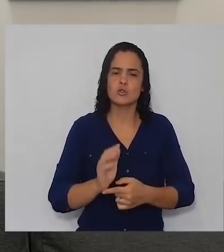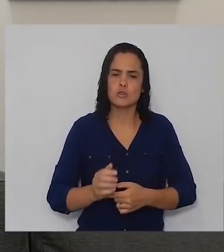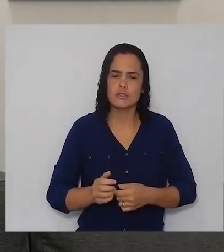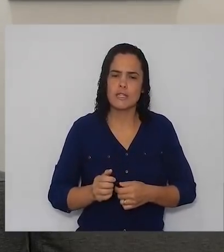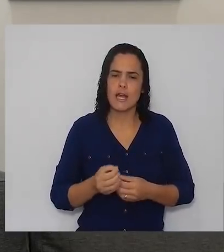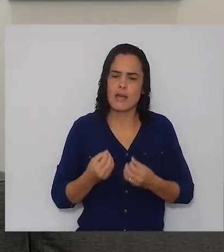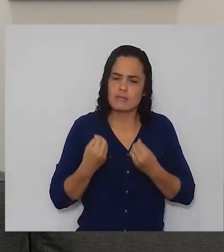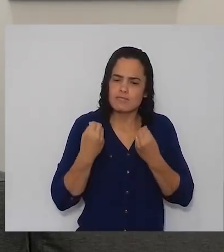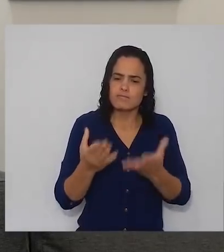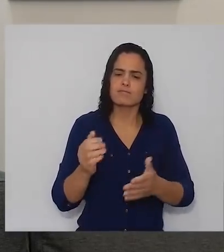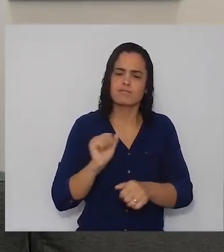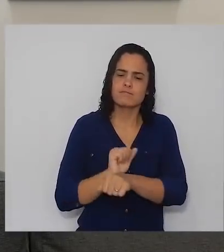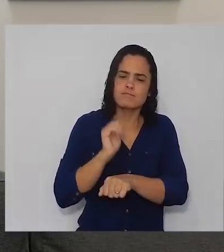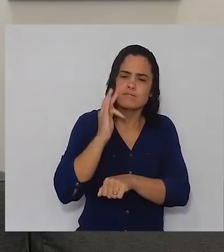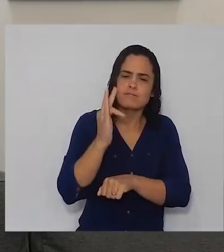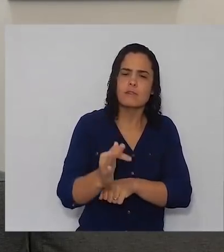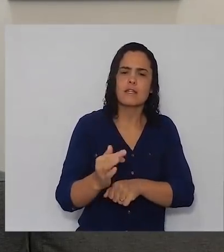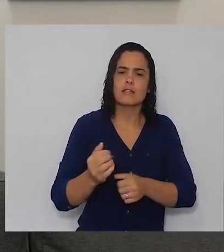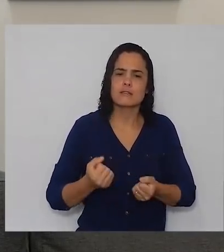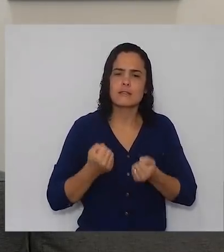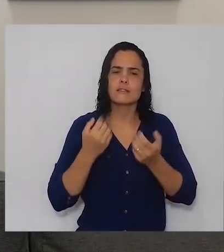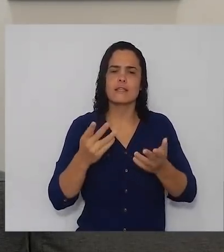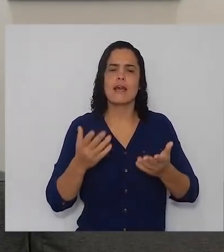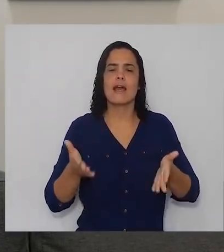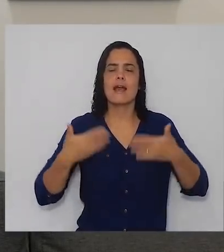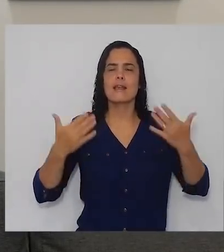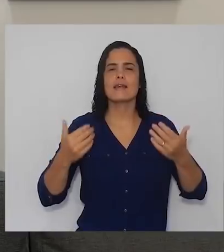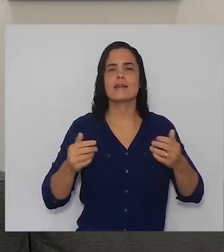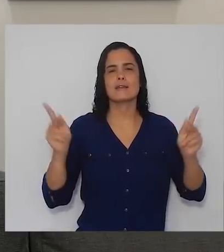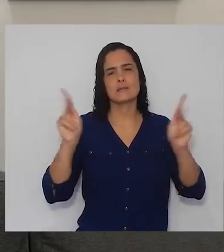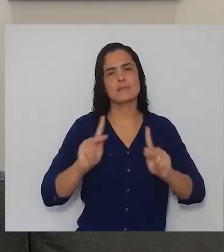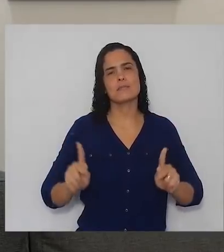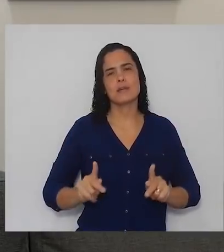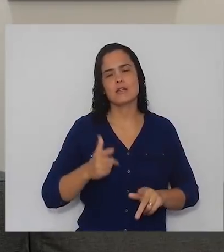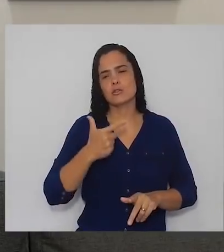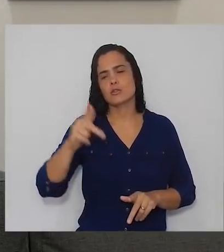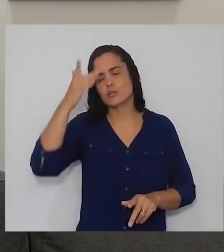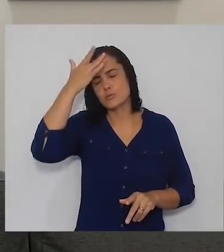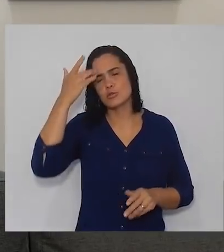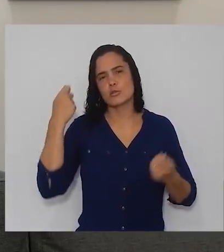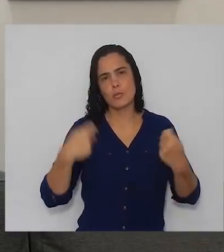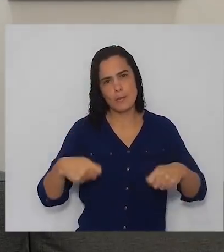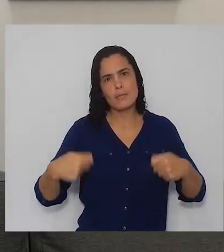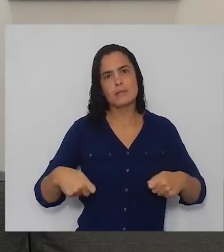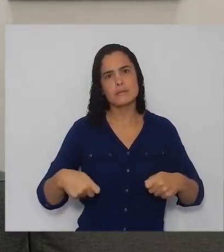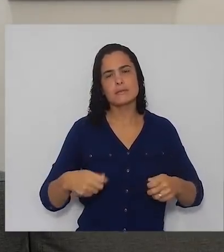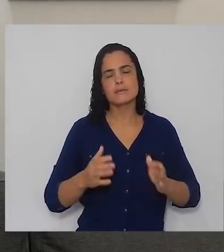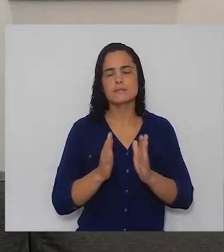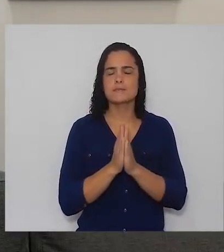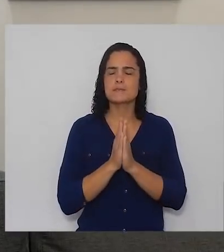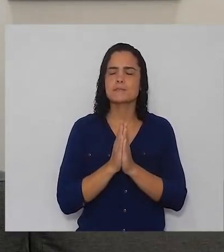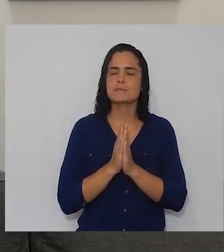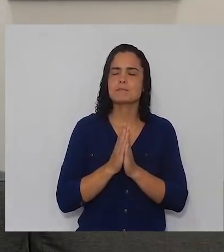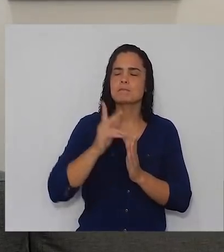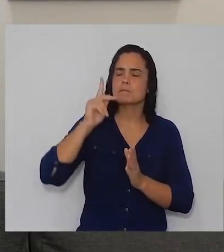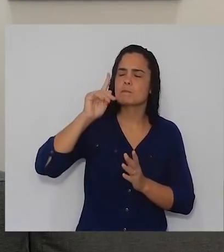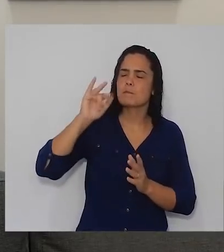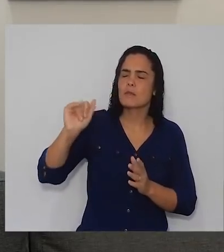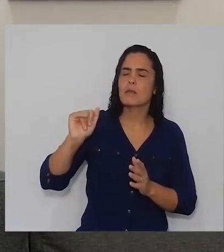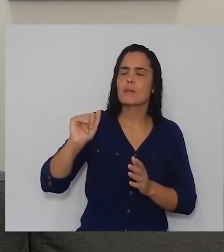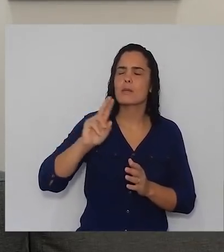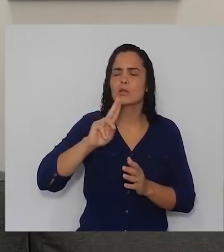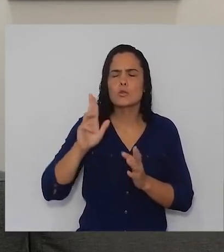do que nunca precisam de esperança, precisam de alegria, precisam de paz. Vamos orar? Pai querido, em nome de